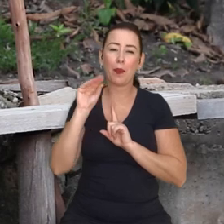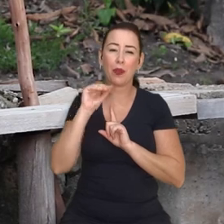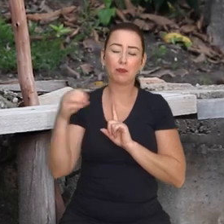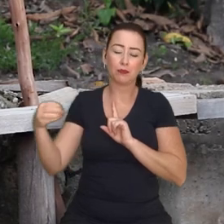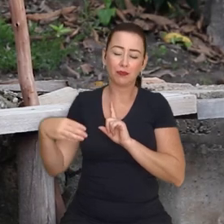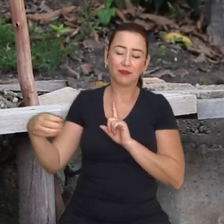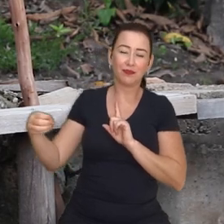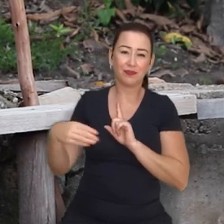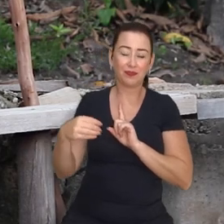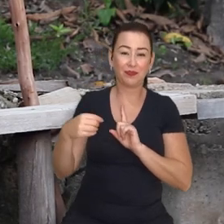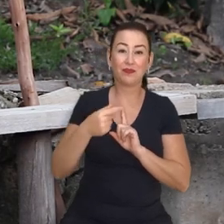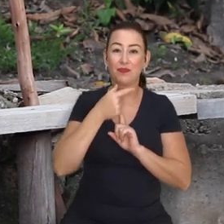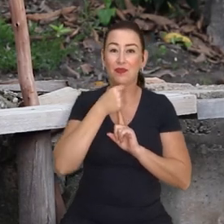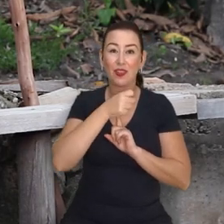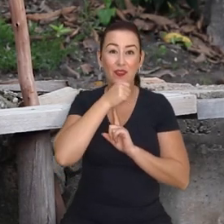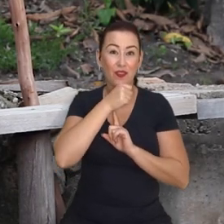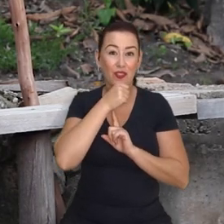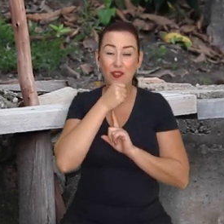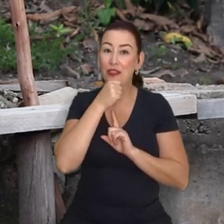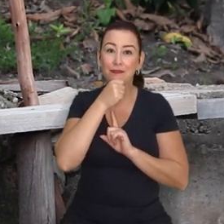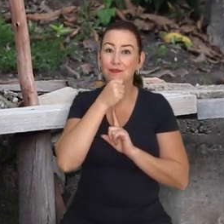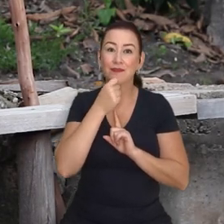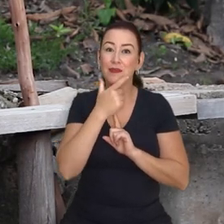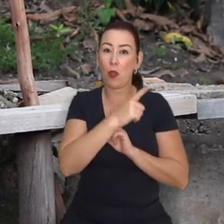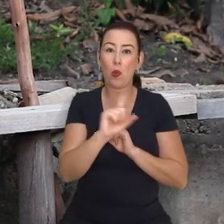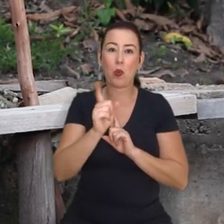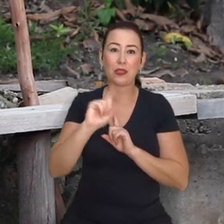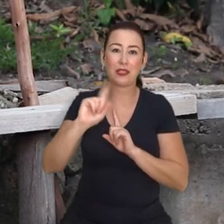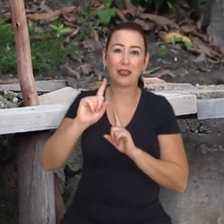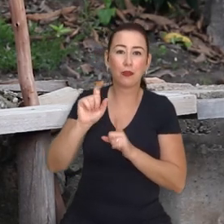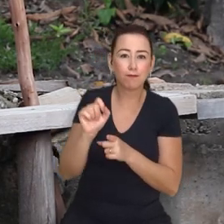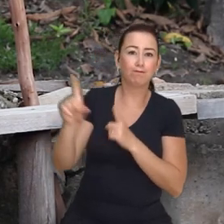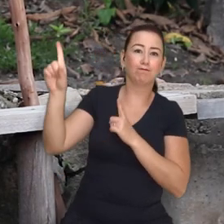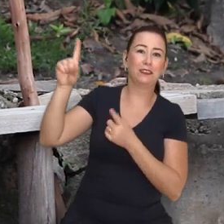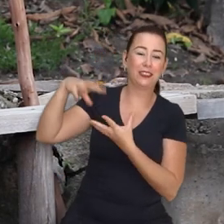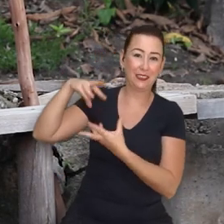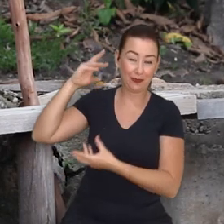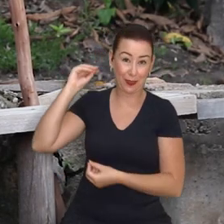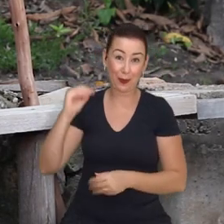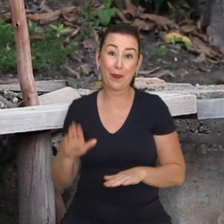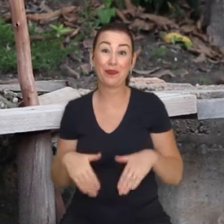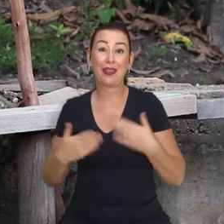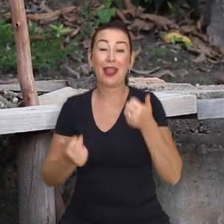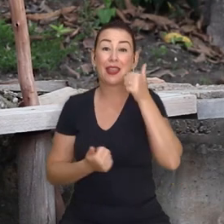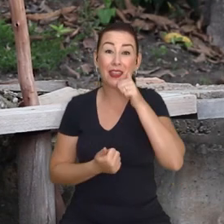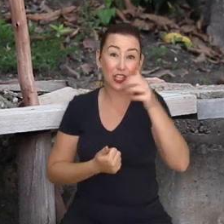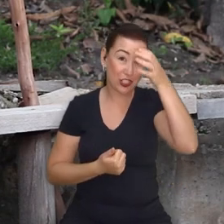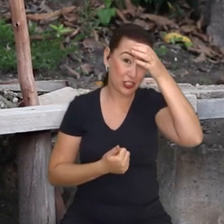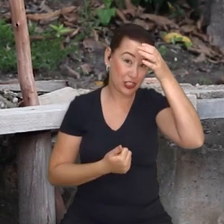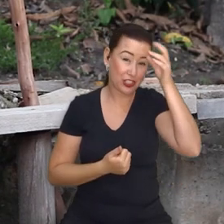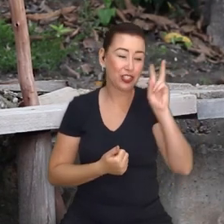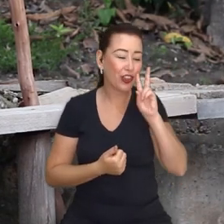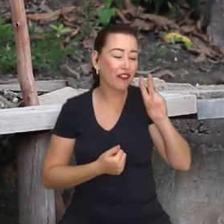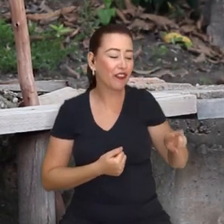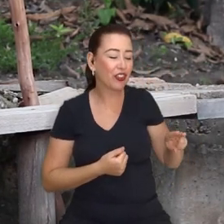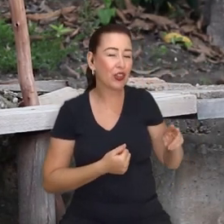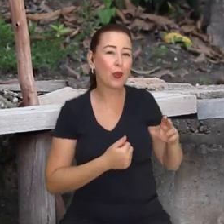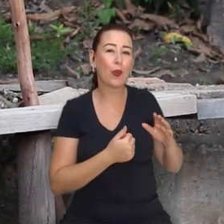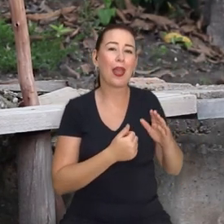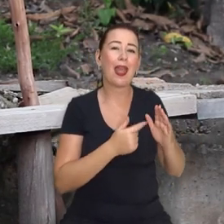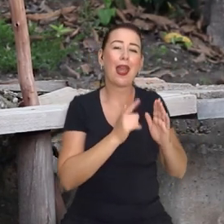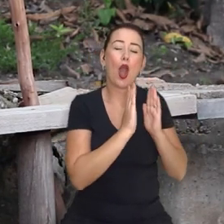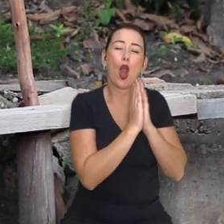e foi estender o pai. Aí meu avô não deu conta de tirar ele. Aí minha tia achou uma